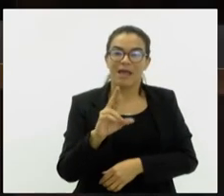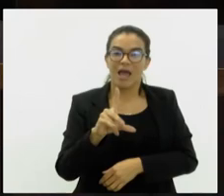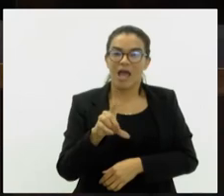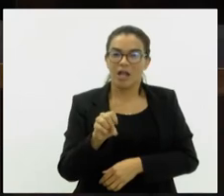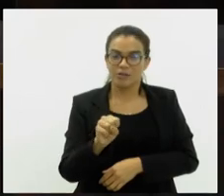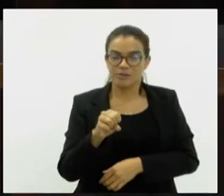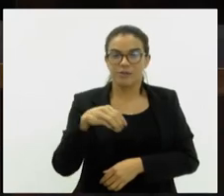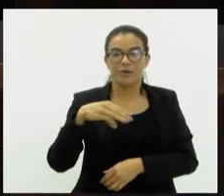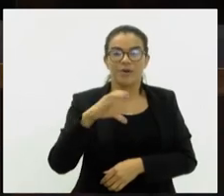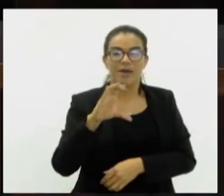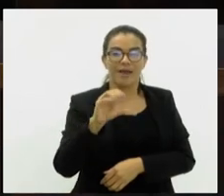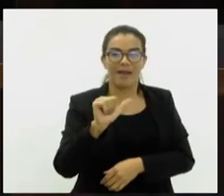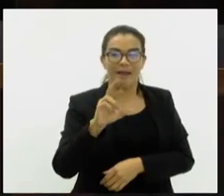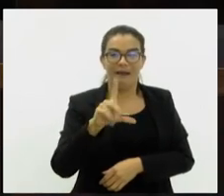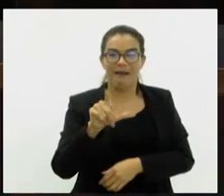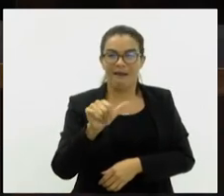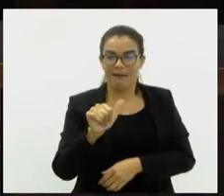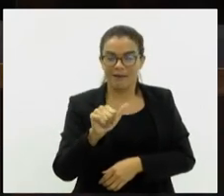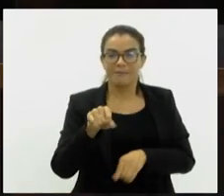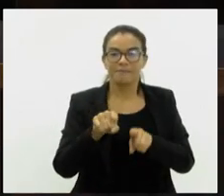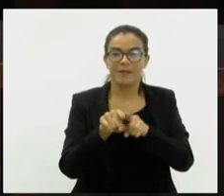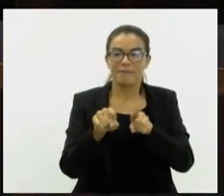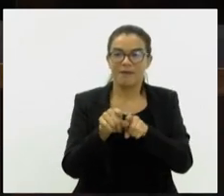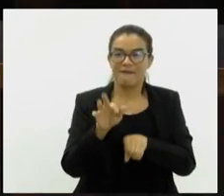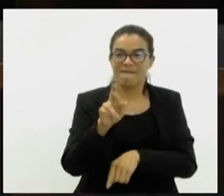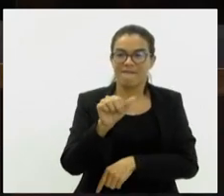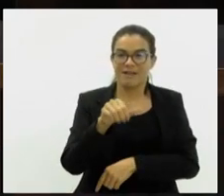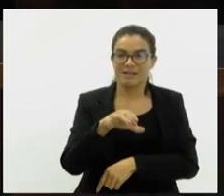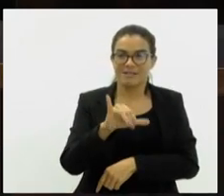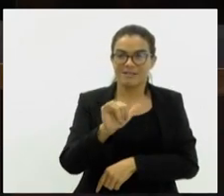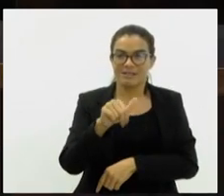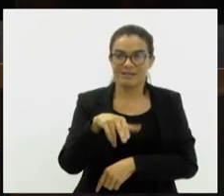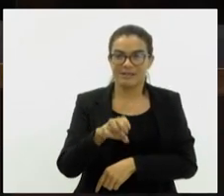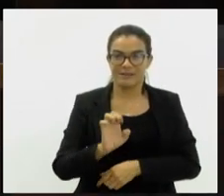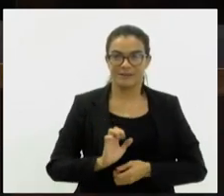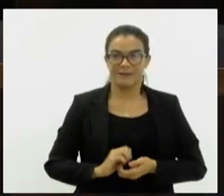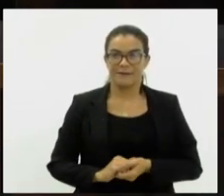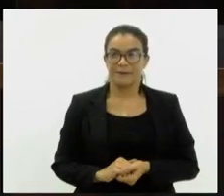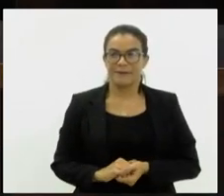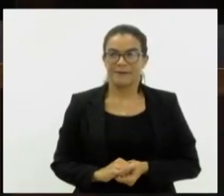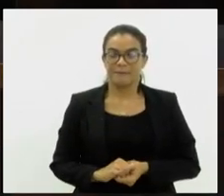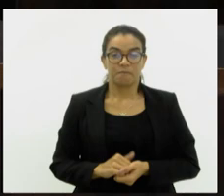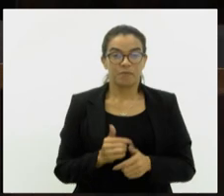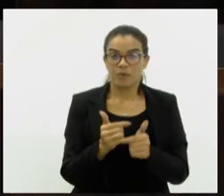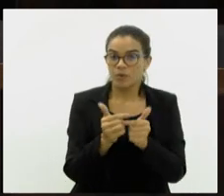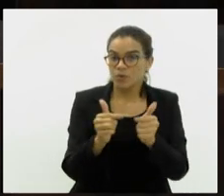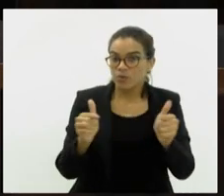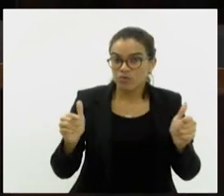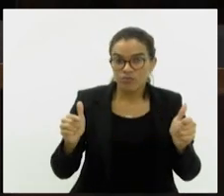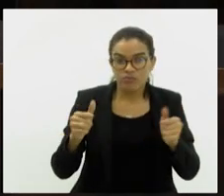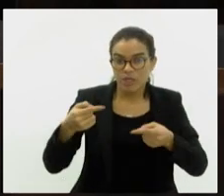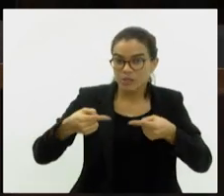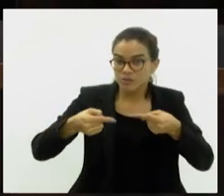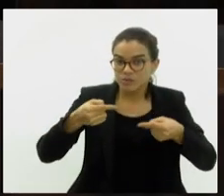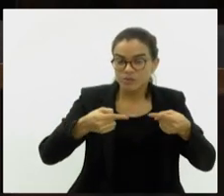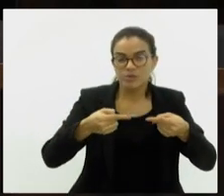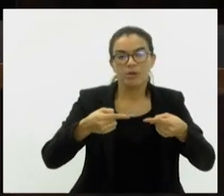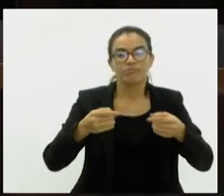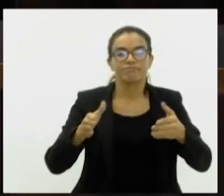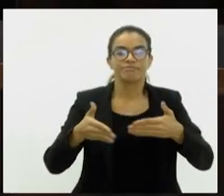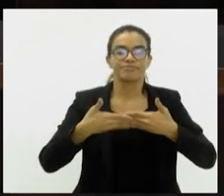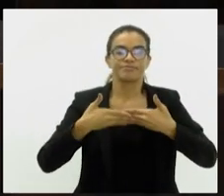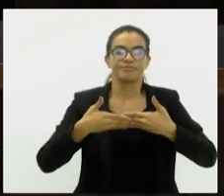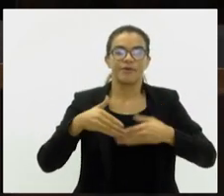deputada Carla Machado e deputada Franciane Mota. Obrigada. Não havendo mais quem queira discutir, é